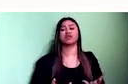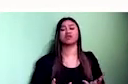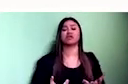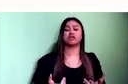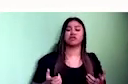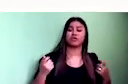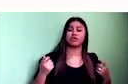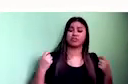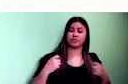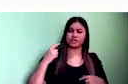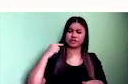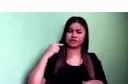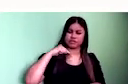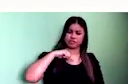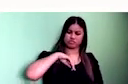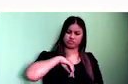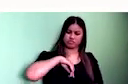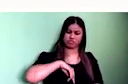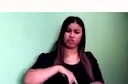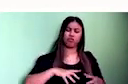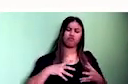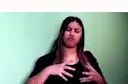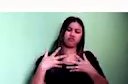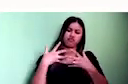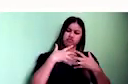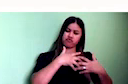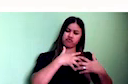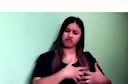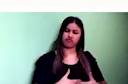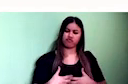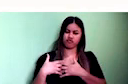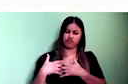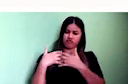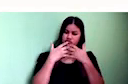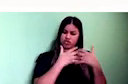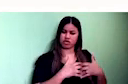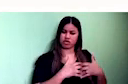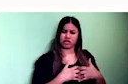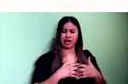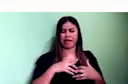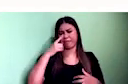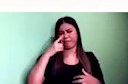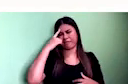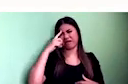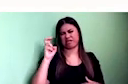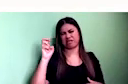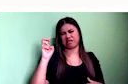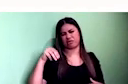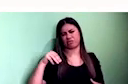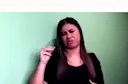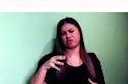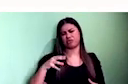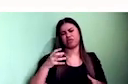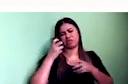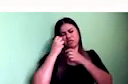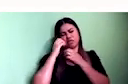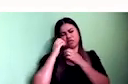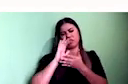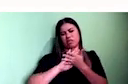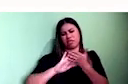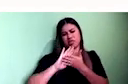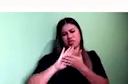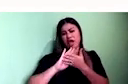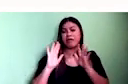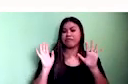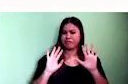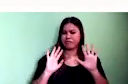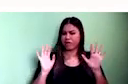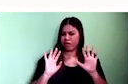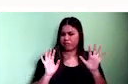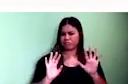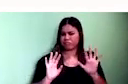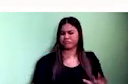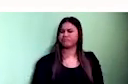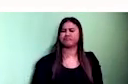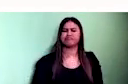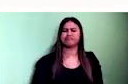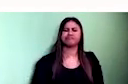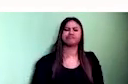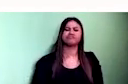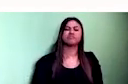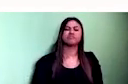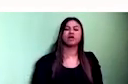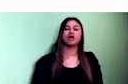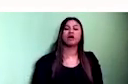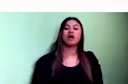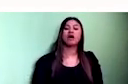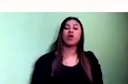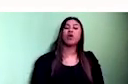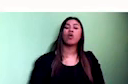ser absorvido, né? Então, a gente não pode fazer 5 minutos antes e depois falar não dormir porque não faz efeito, certo? Tomar cuidado,